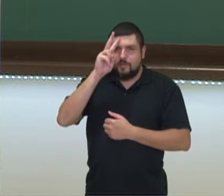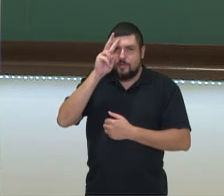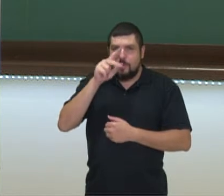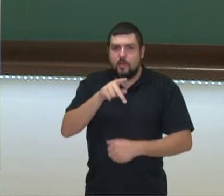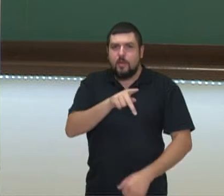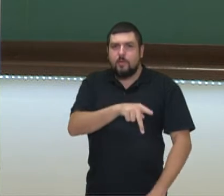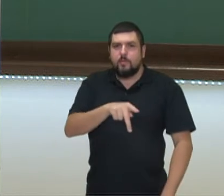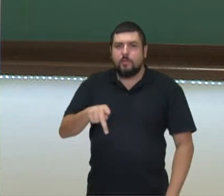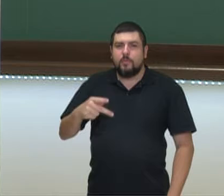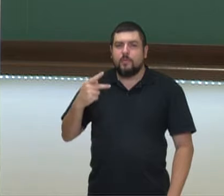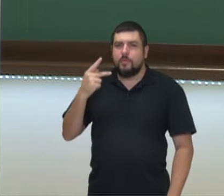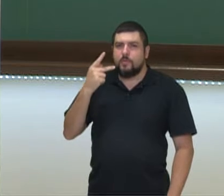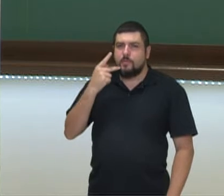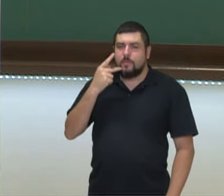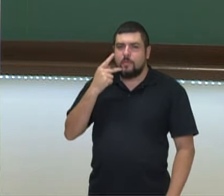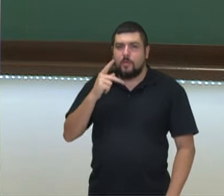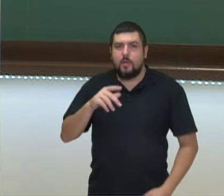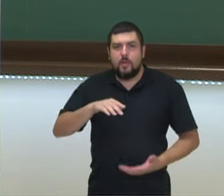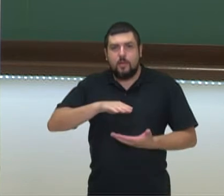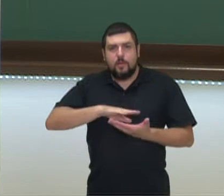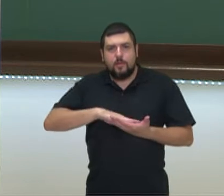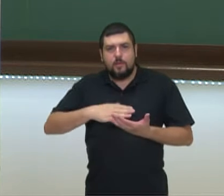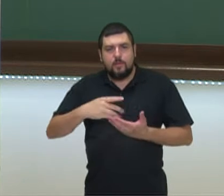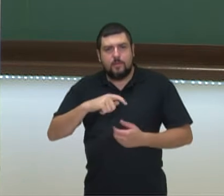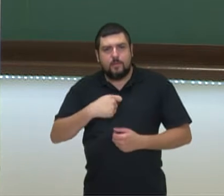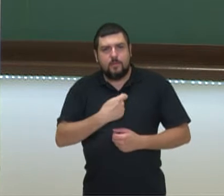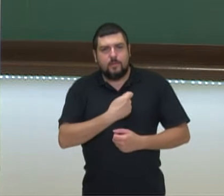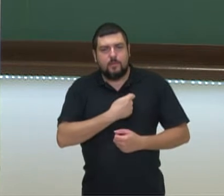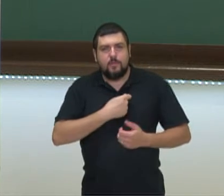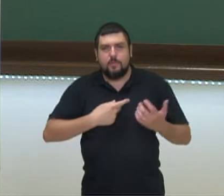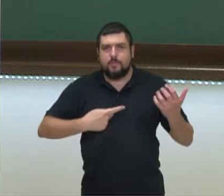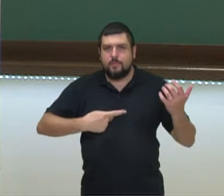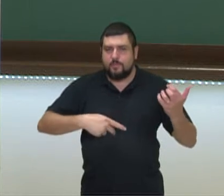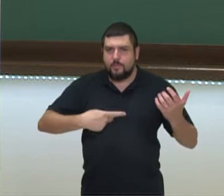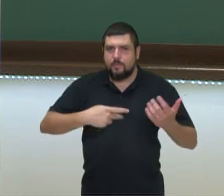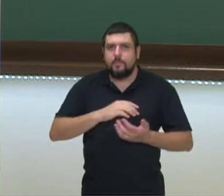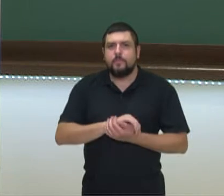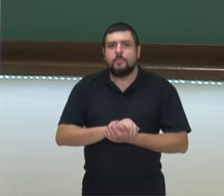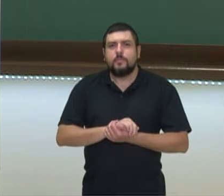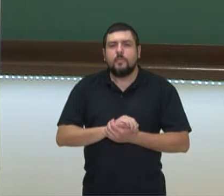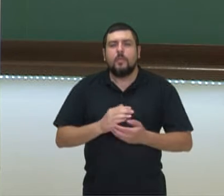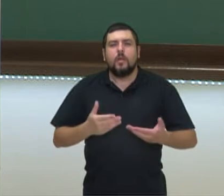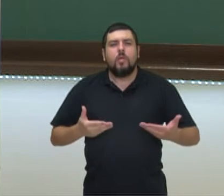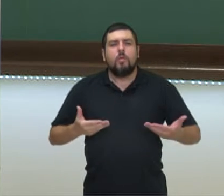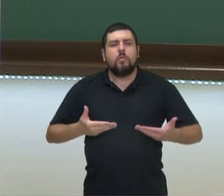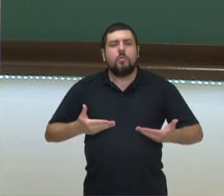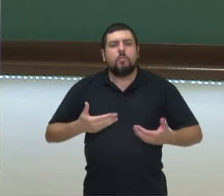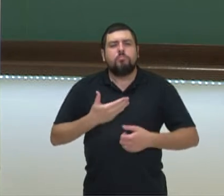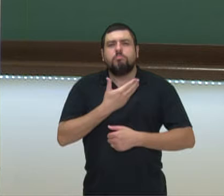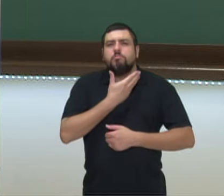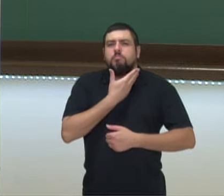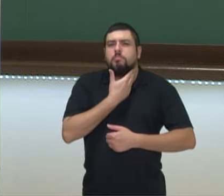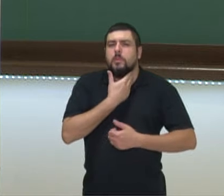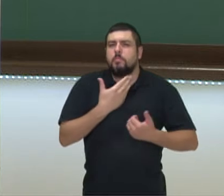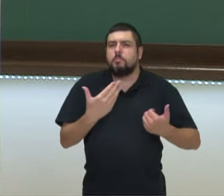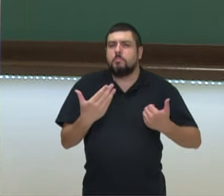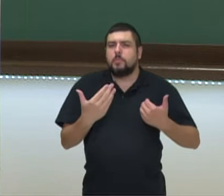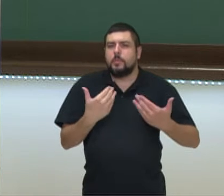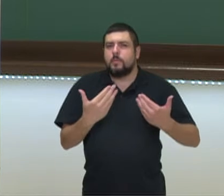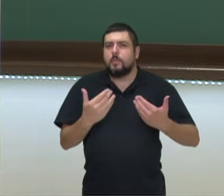professor Paulo Brito, nosso intérprete, vamos bater um papo com vocês sobre